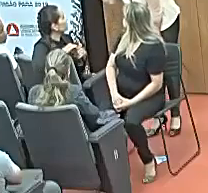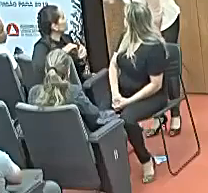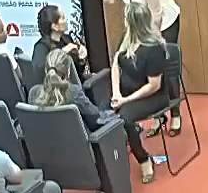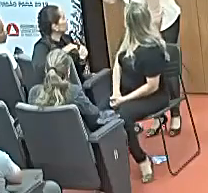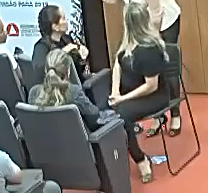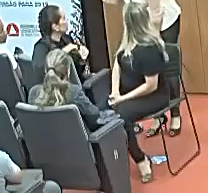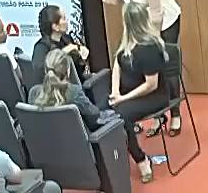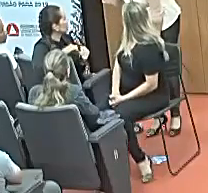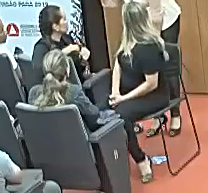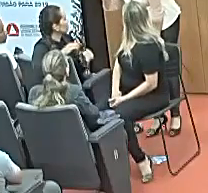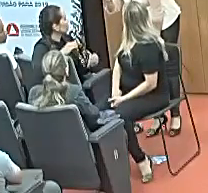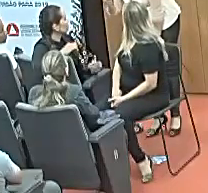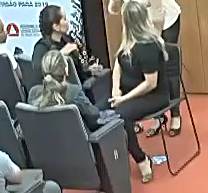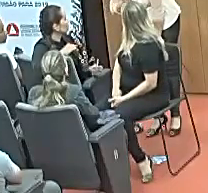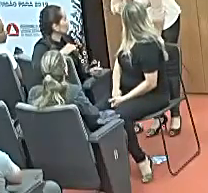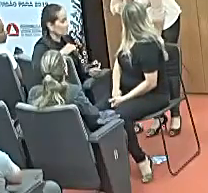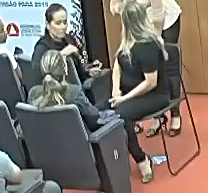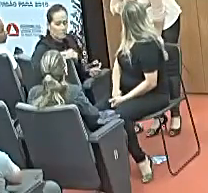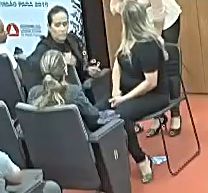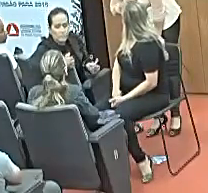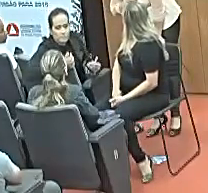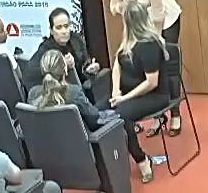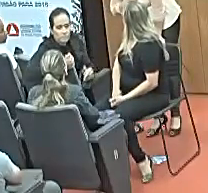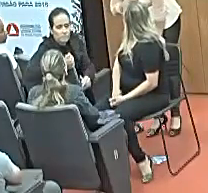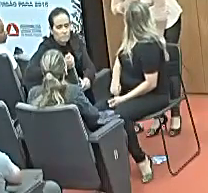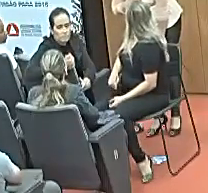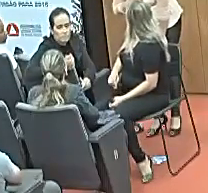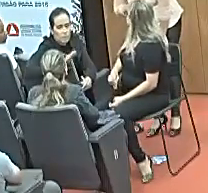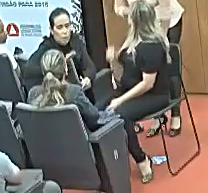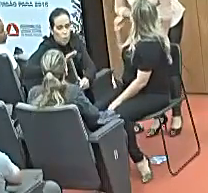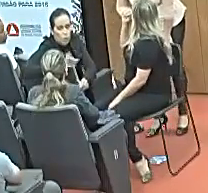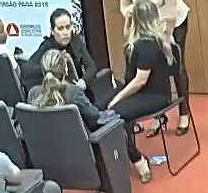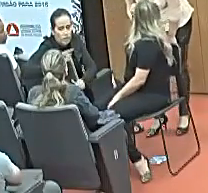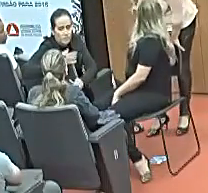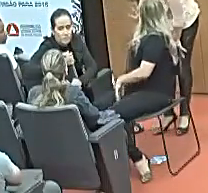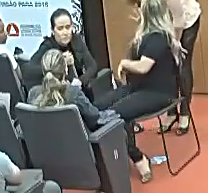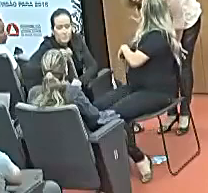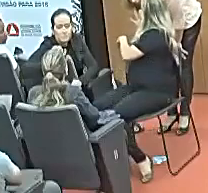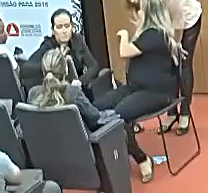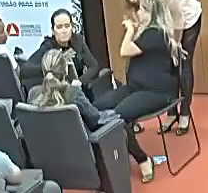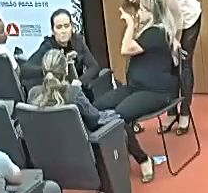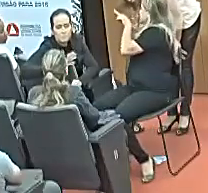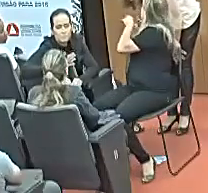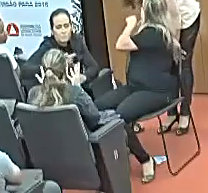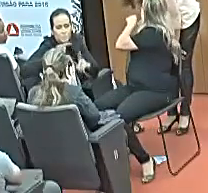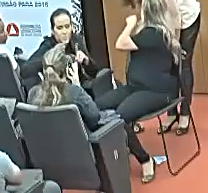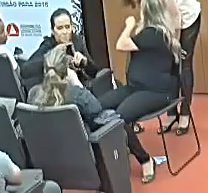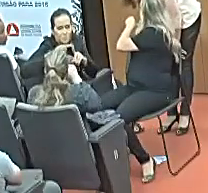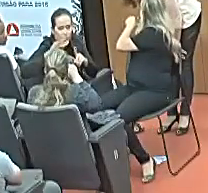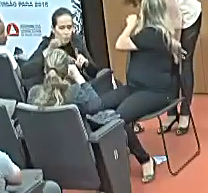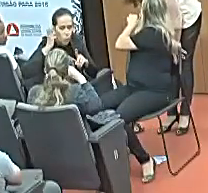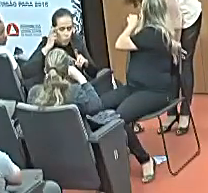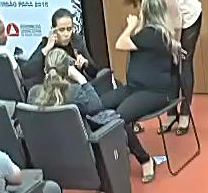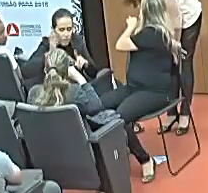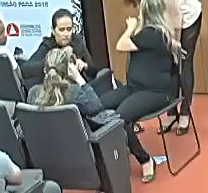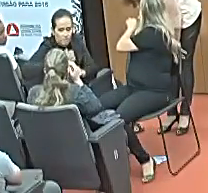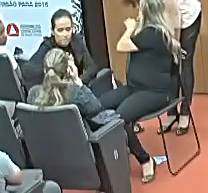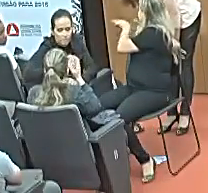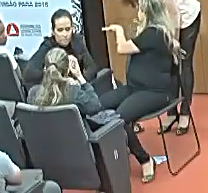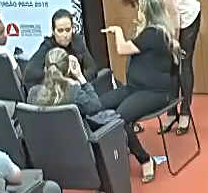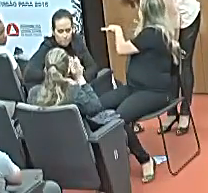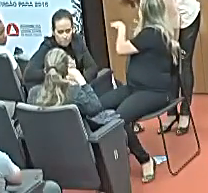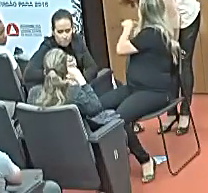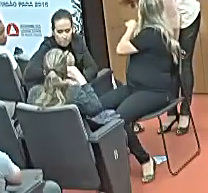em especial eu quero me dirigir a ouvido porque no governo atual